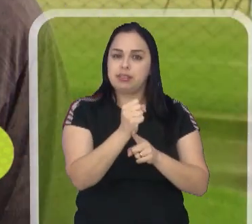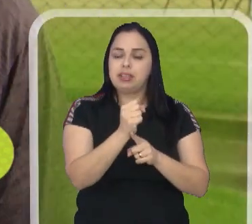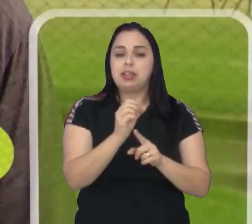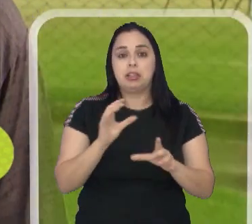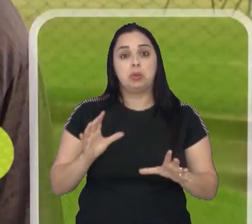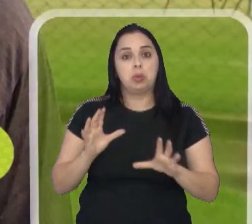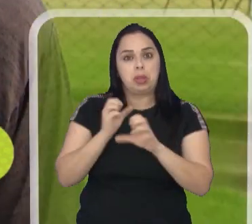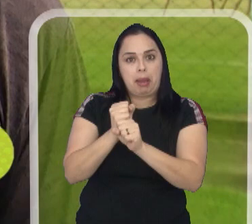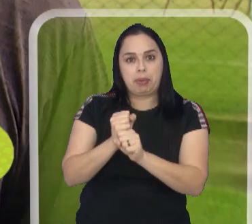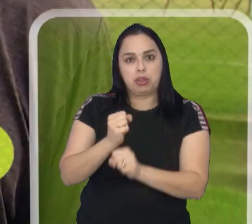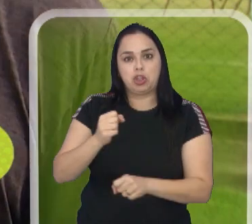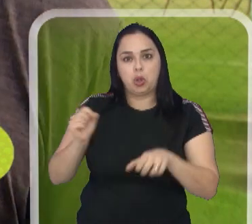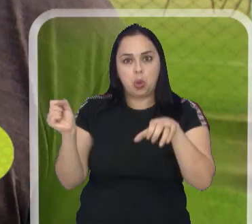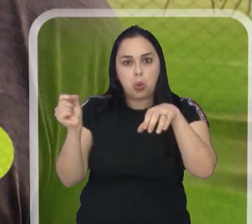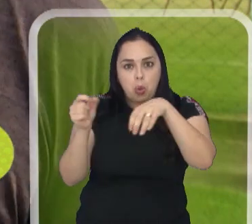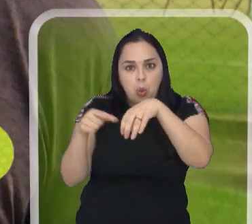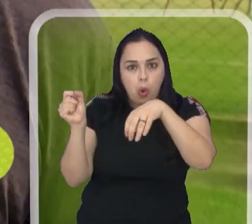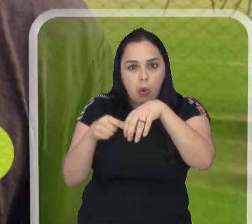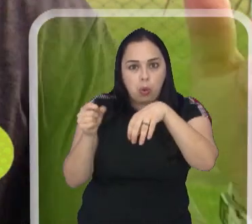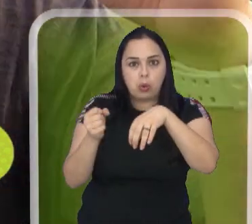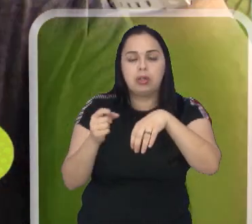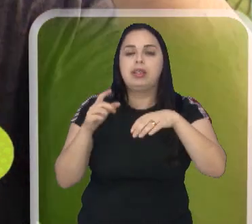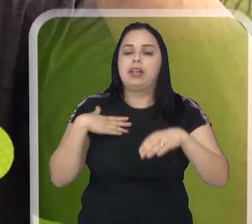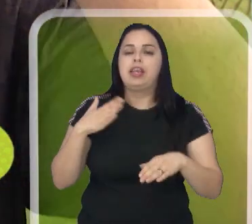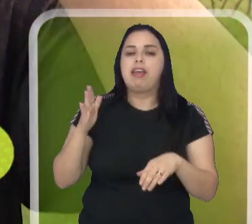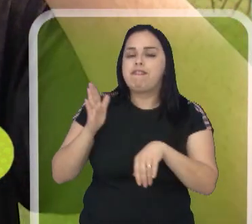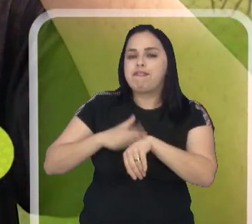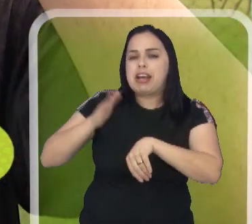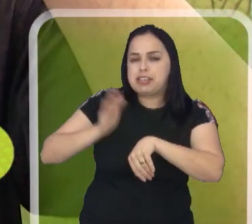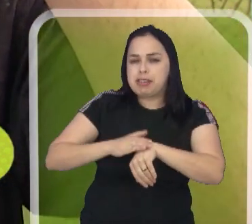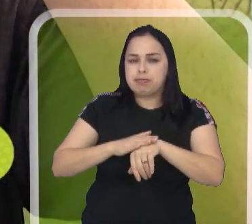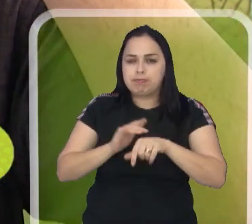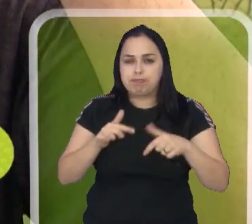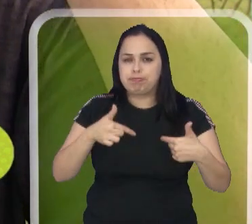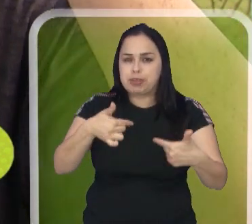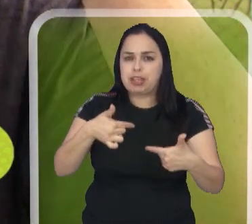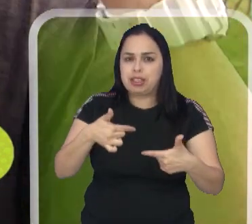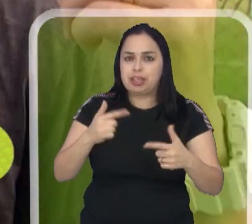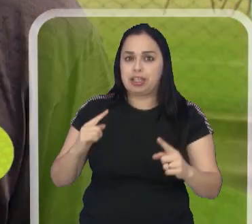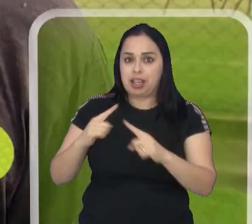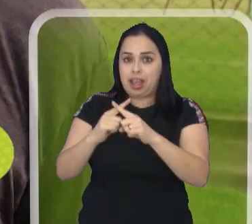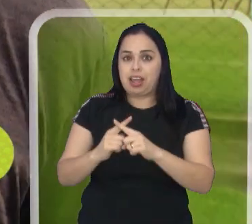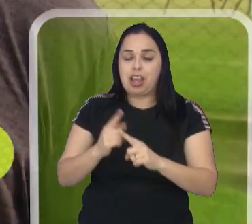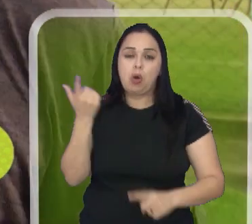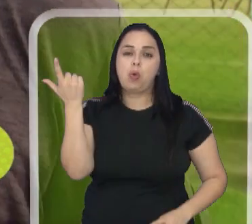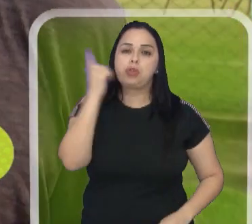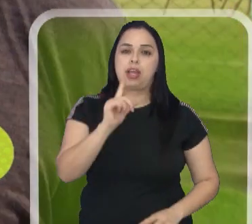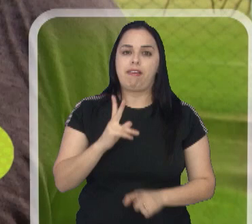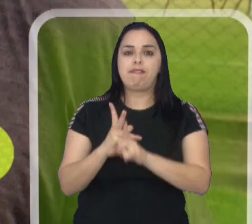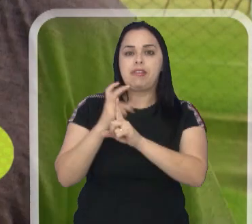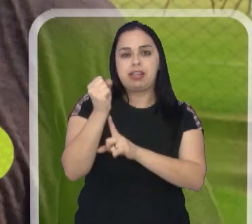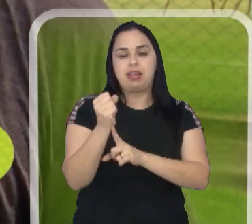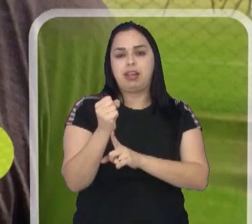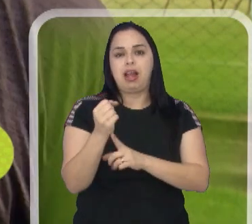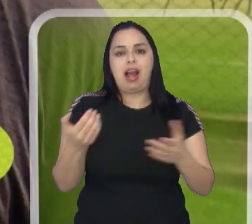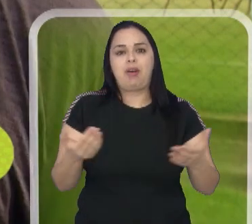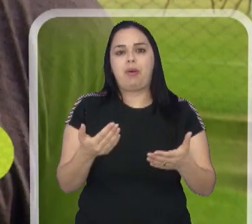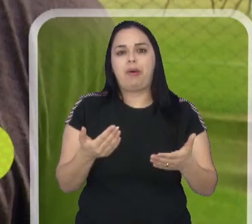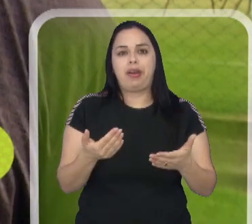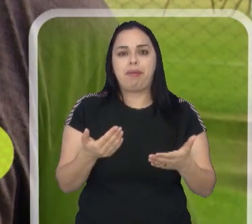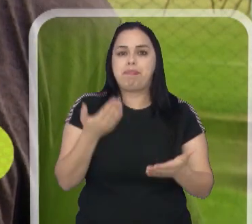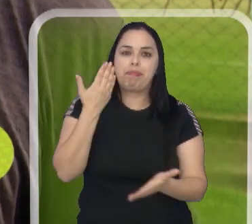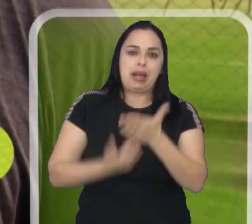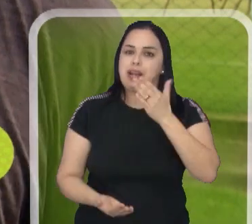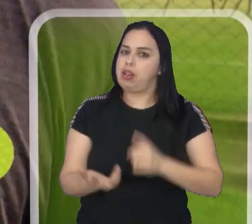gol. Mas nós temos que ficar de olho, né? E fazer com que a gente, esse jogo, decida dentro de casa, né? Não dá mais para passar.